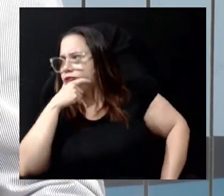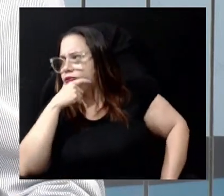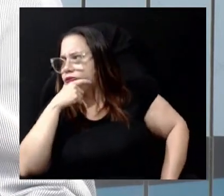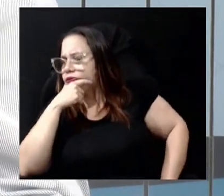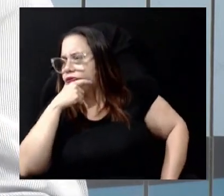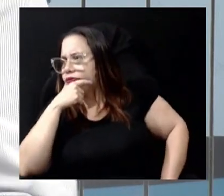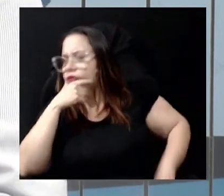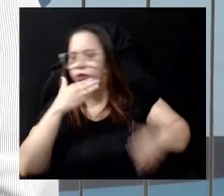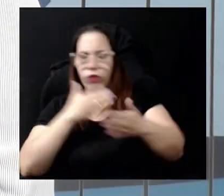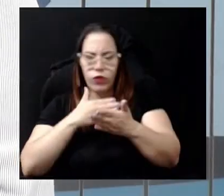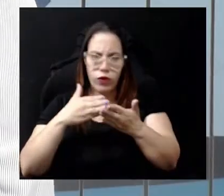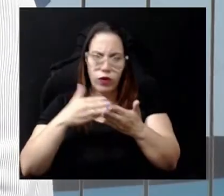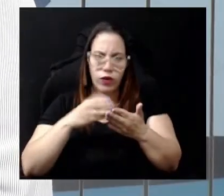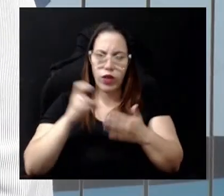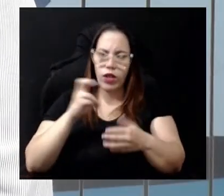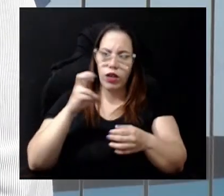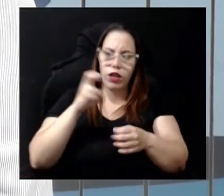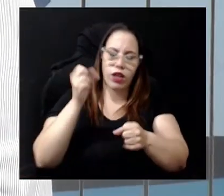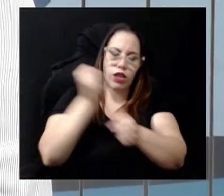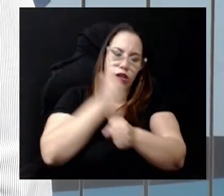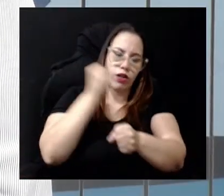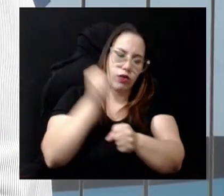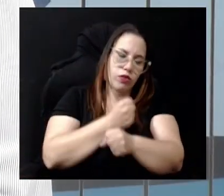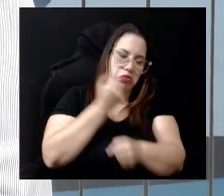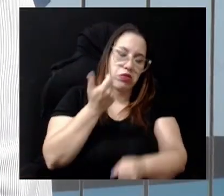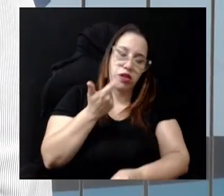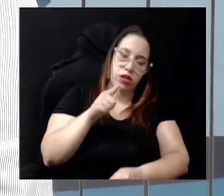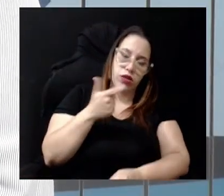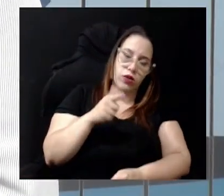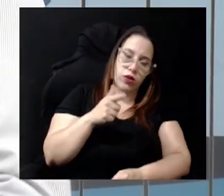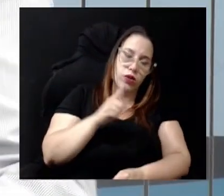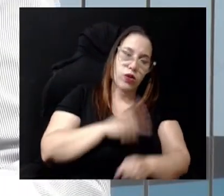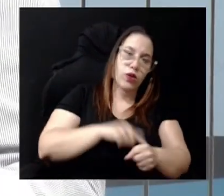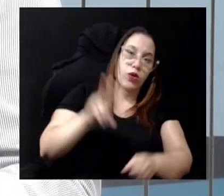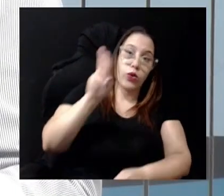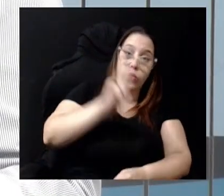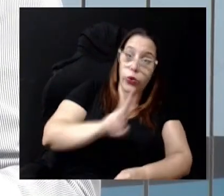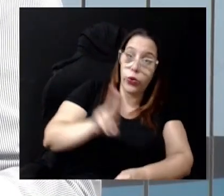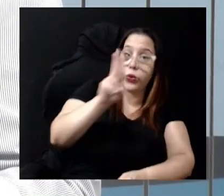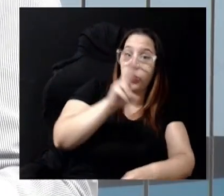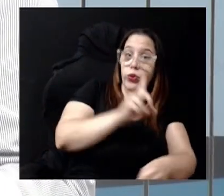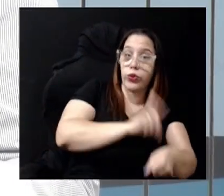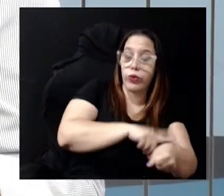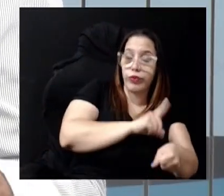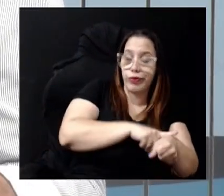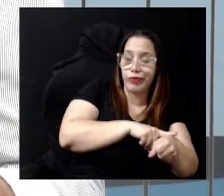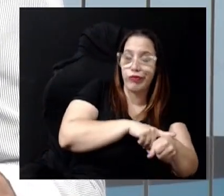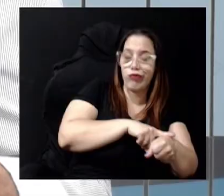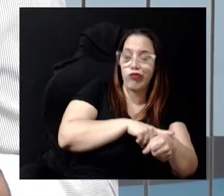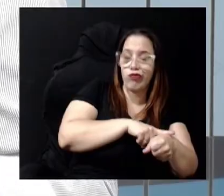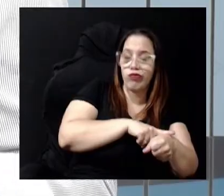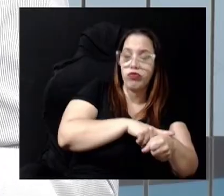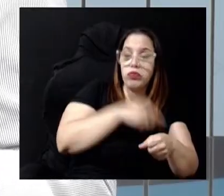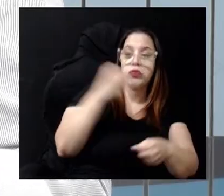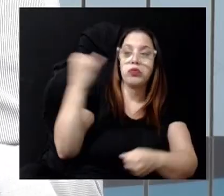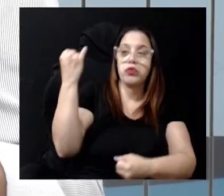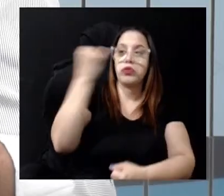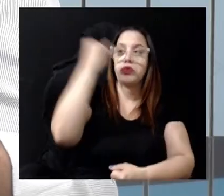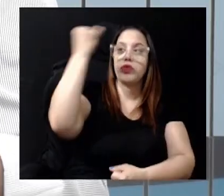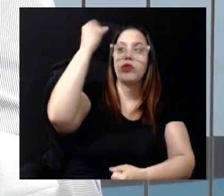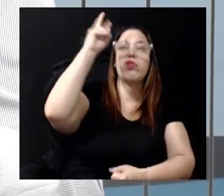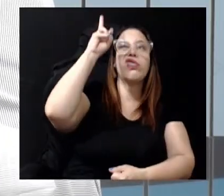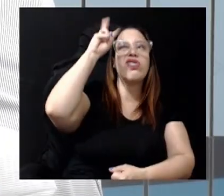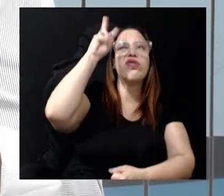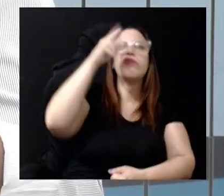menos 5 anos sem o uso efetivo do horário, mas que é importante lembrar o seguinte, são 5